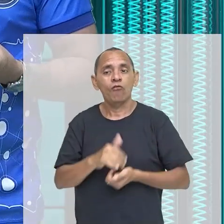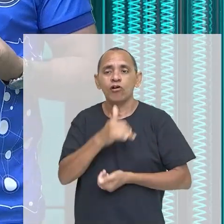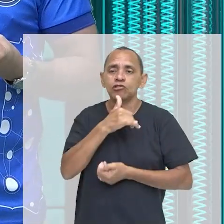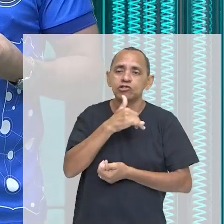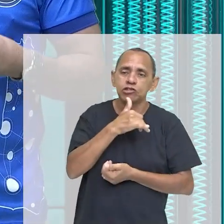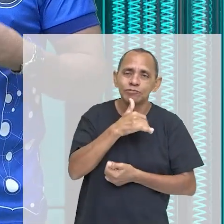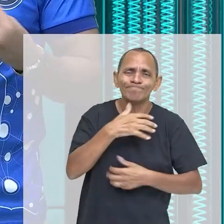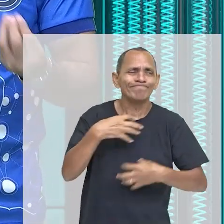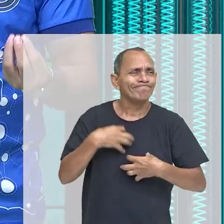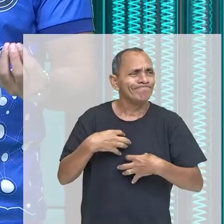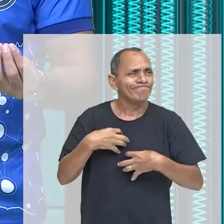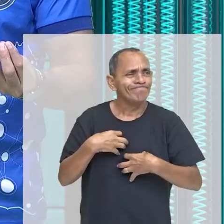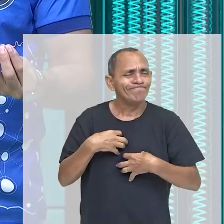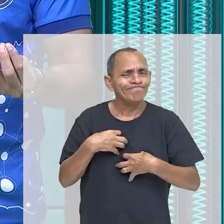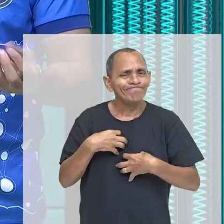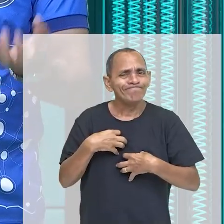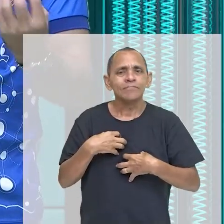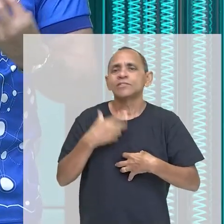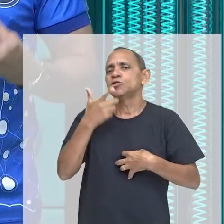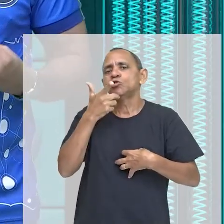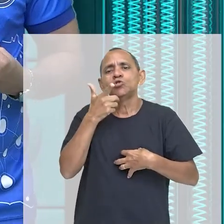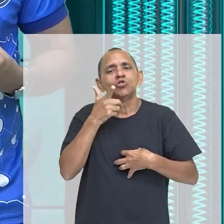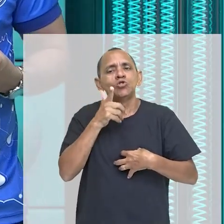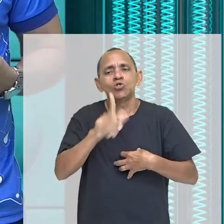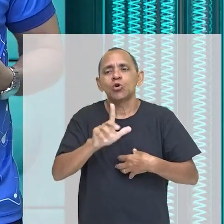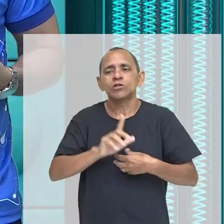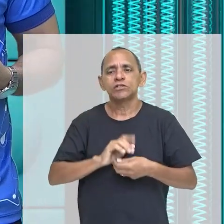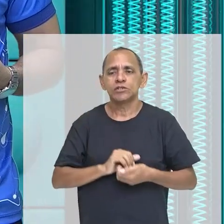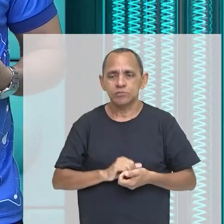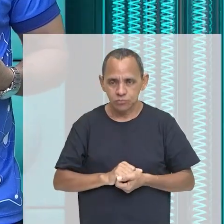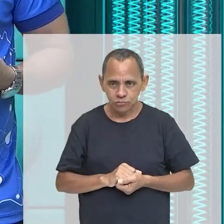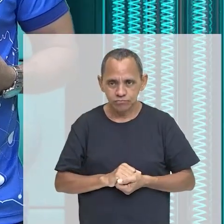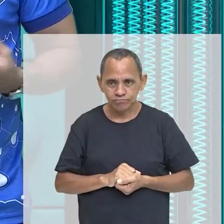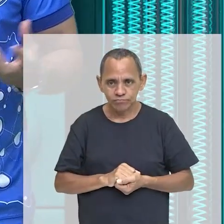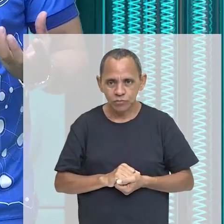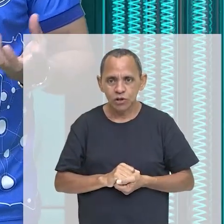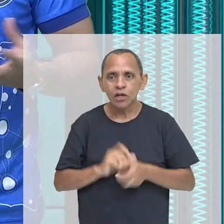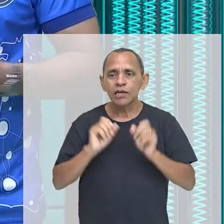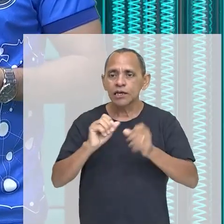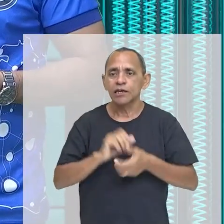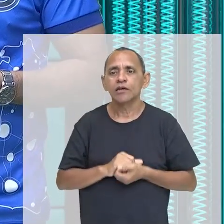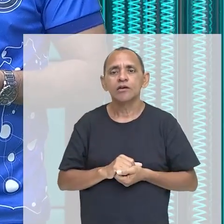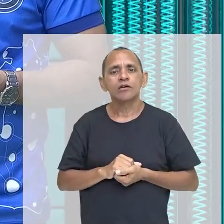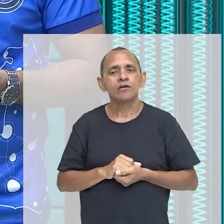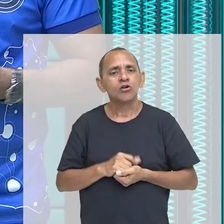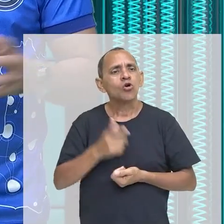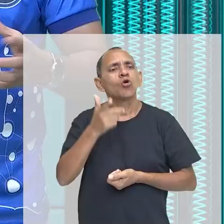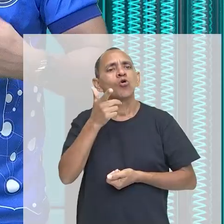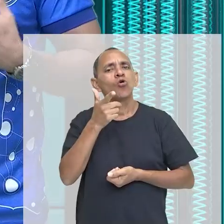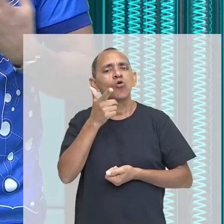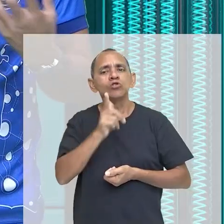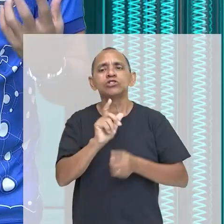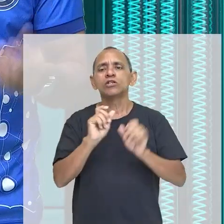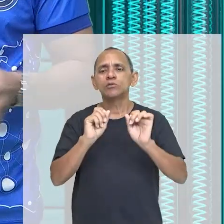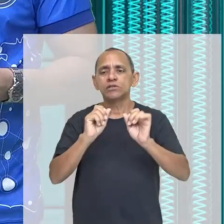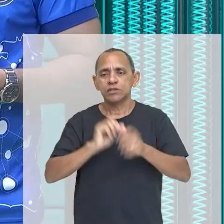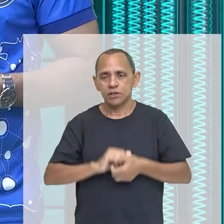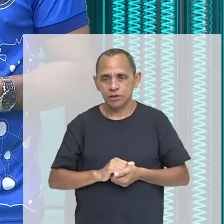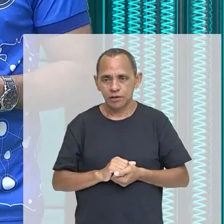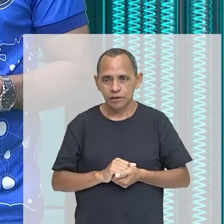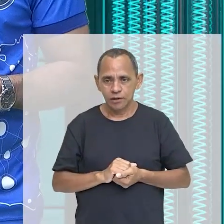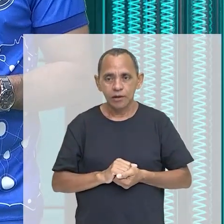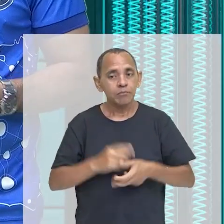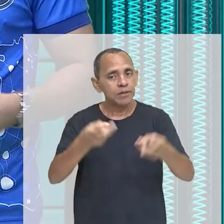sensações que a gente consiga transparecer mais e também a gente consiga perceber mais no nosso interlocutor, né? A gente consegue